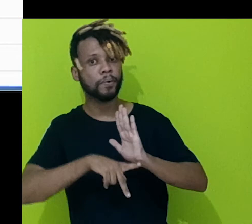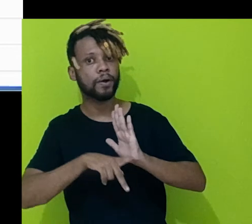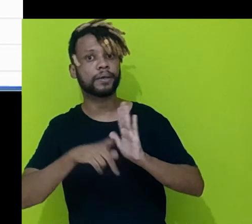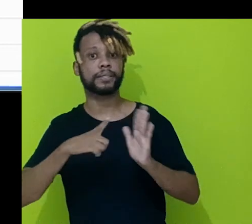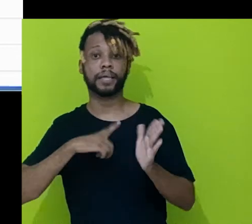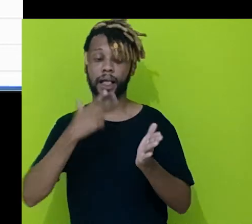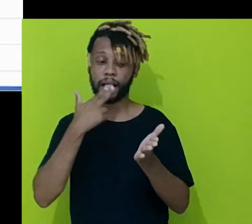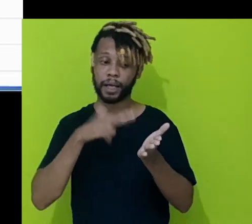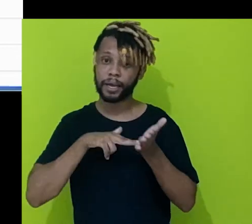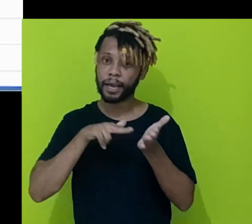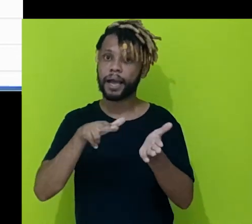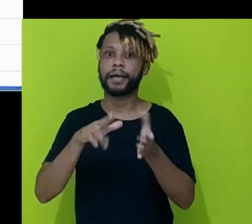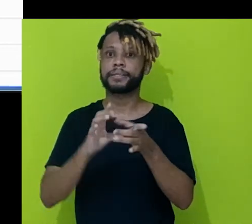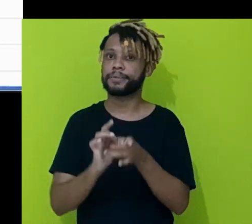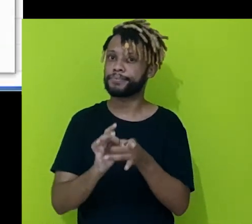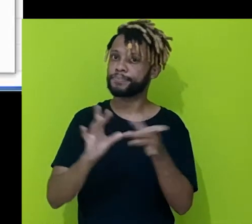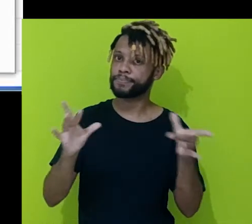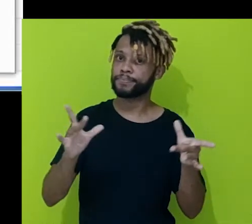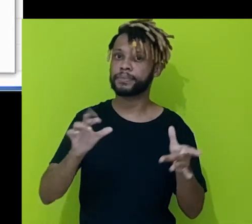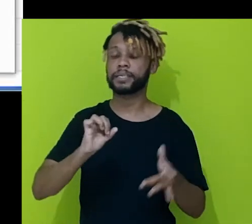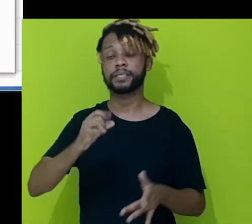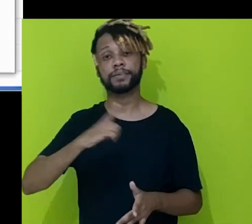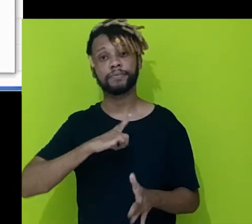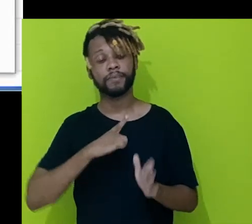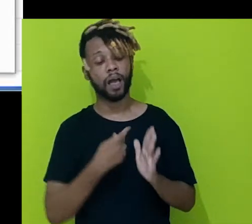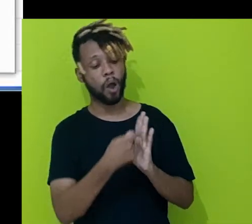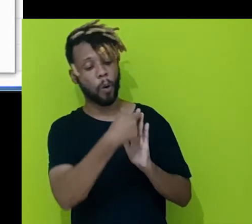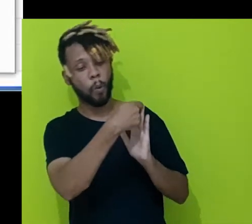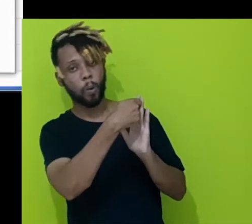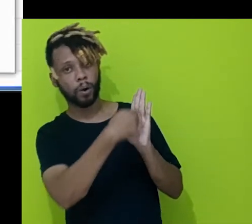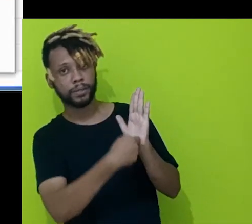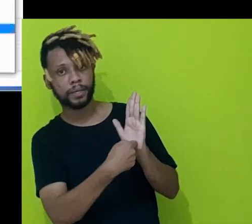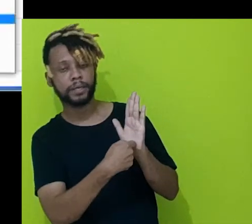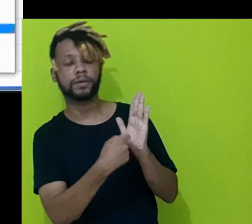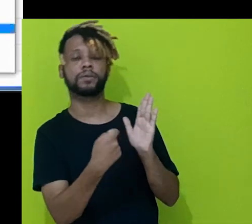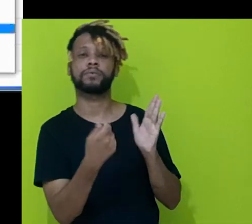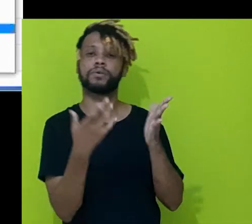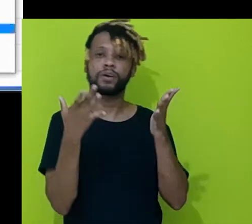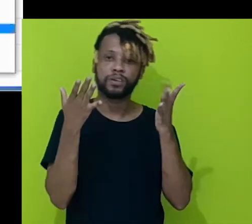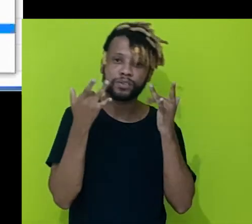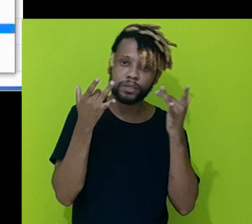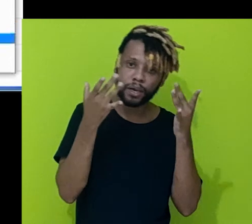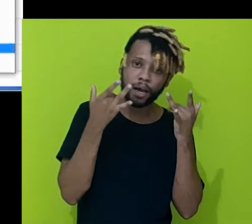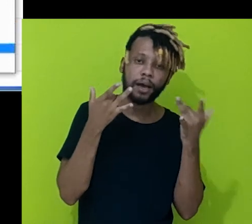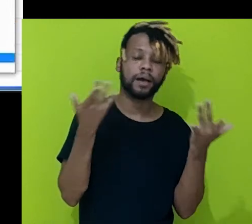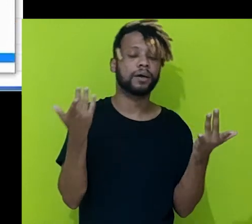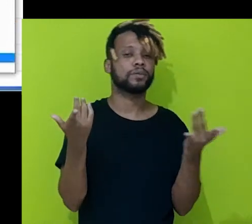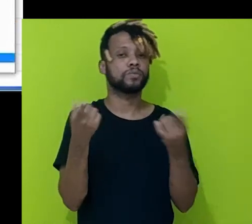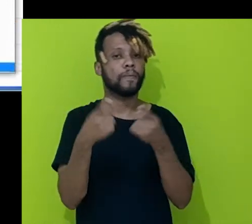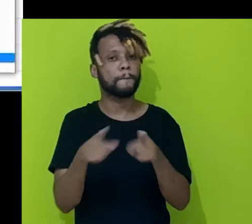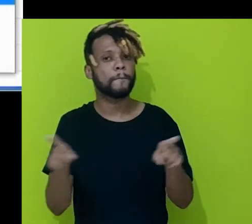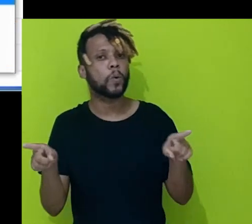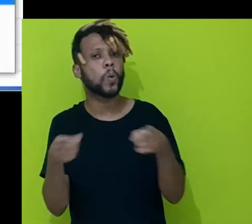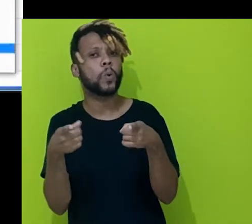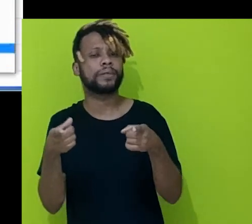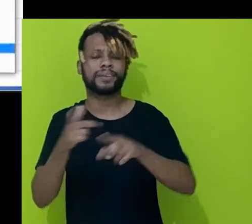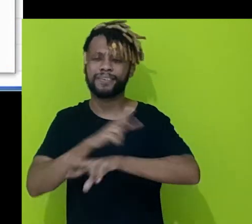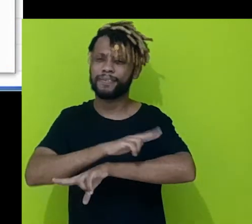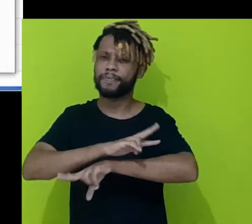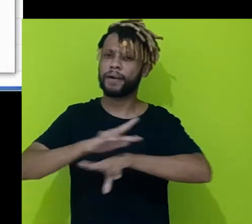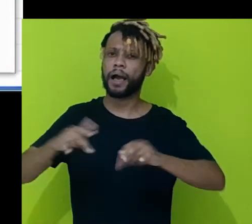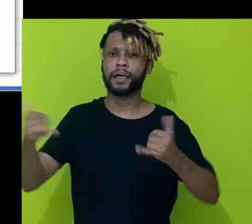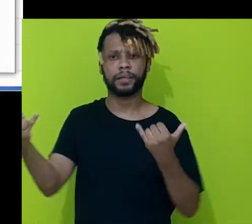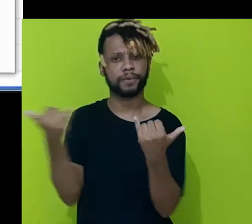carta de anuência. Se você tiver um roteiro de peça de teatro ou de teatro musical, você pode colocar aqui uma série